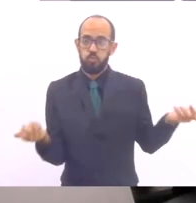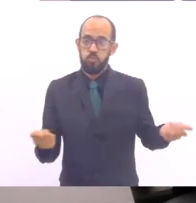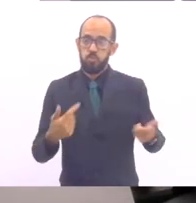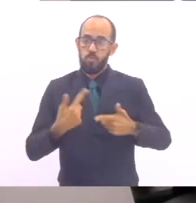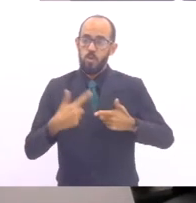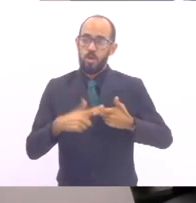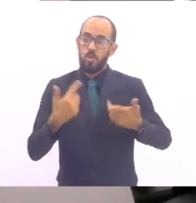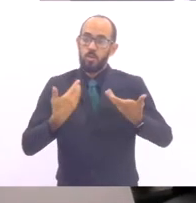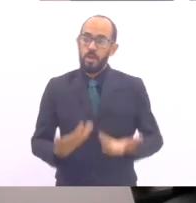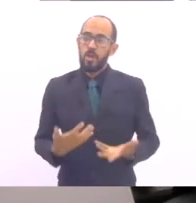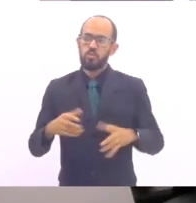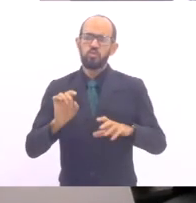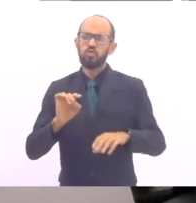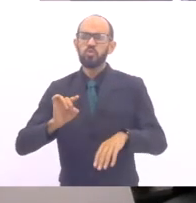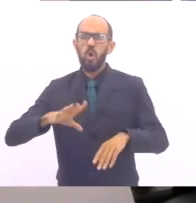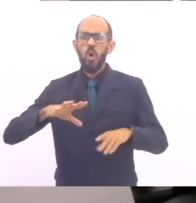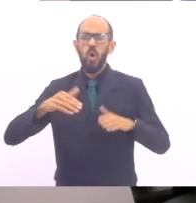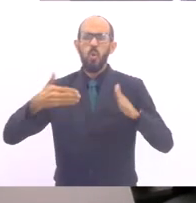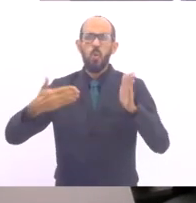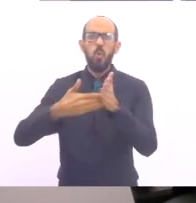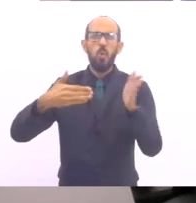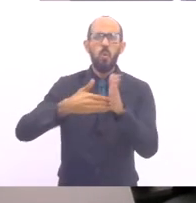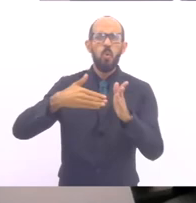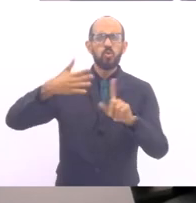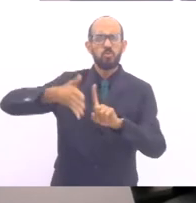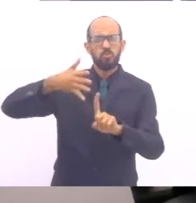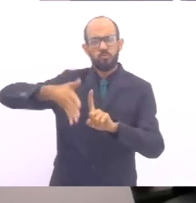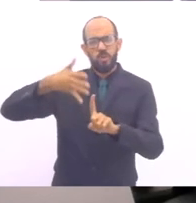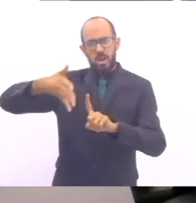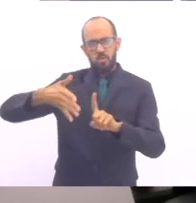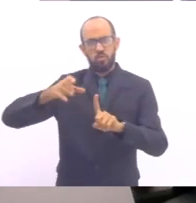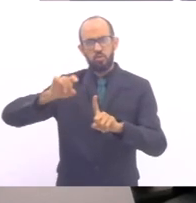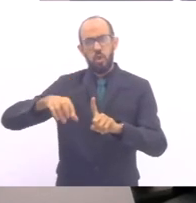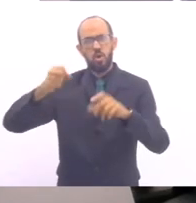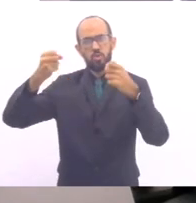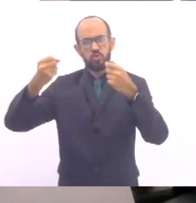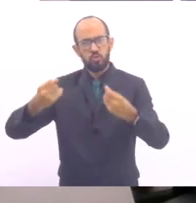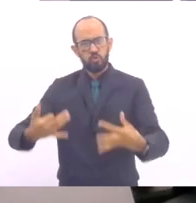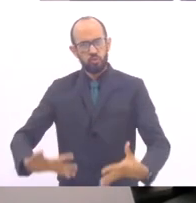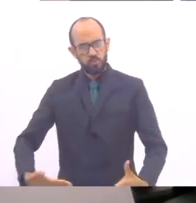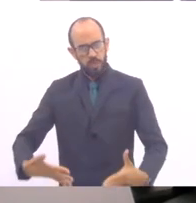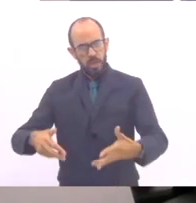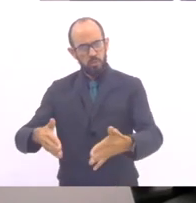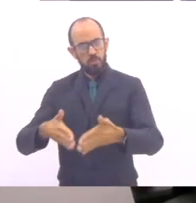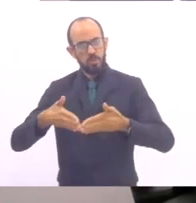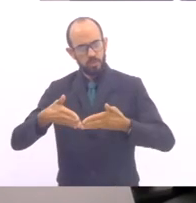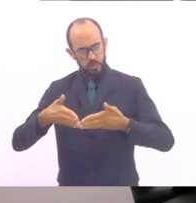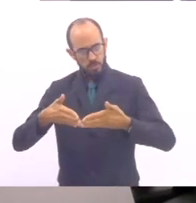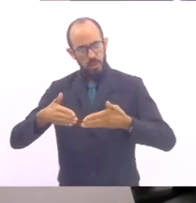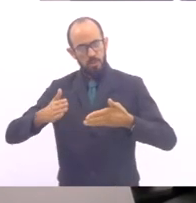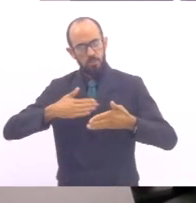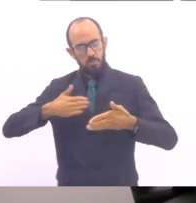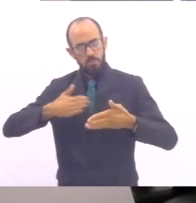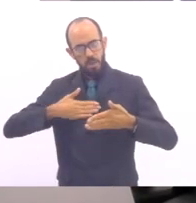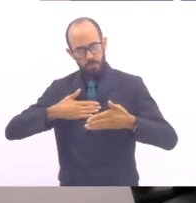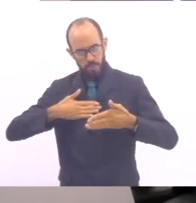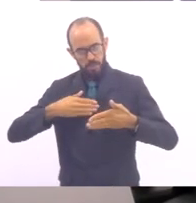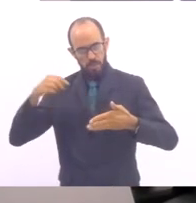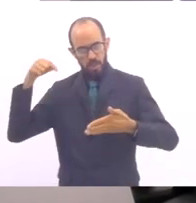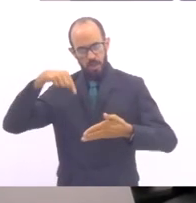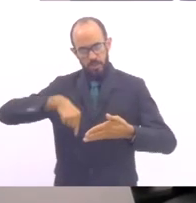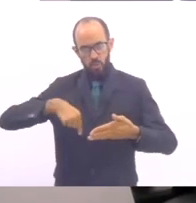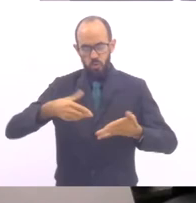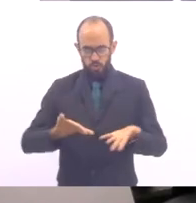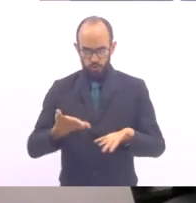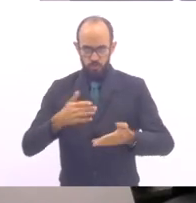quero... Uma última fala para efeito do licenciamento que me compete hoje aqui. É